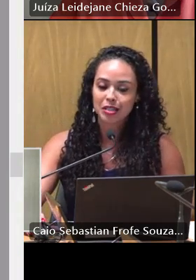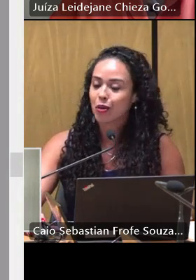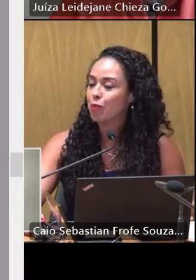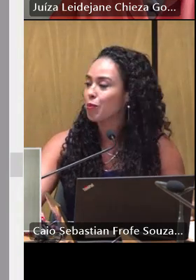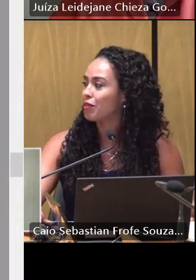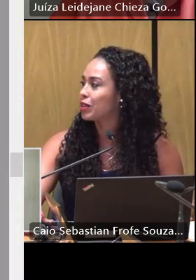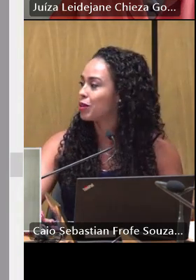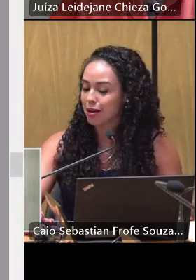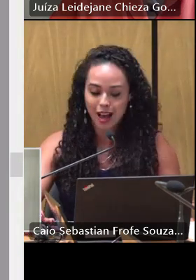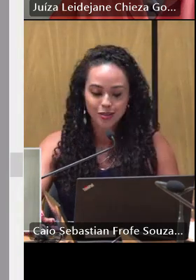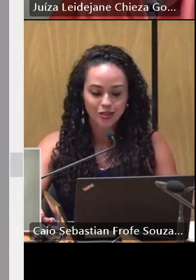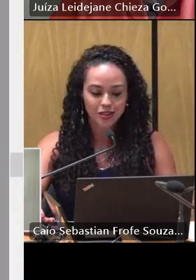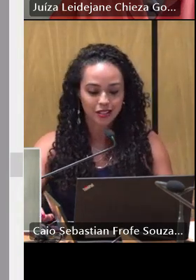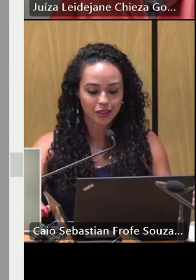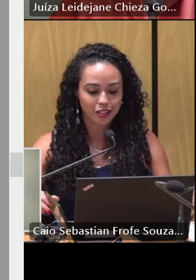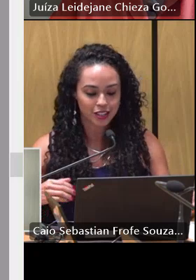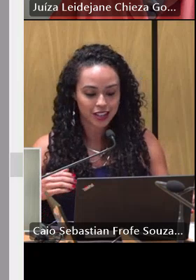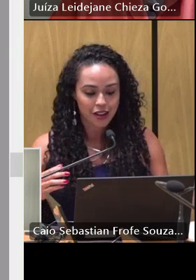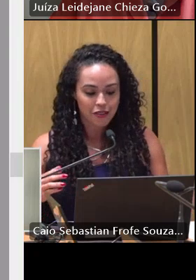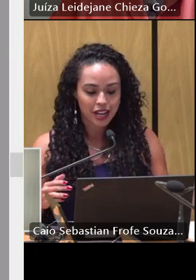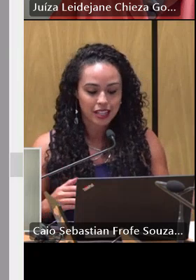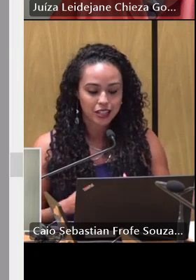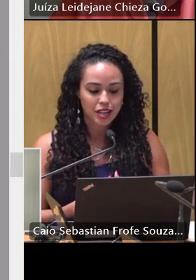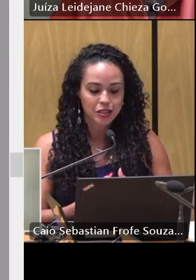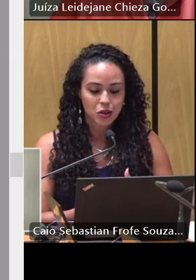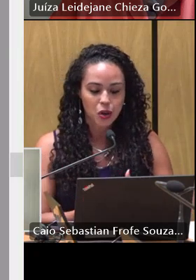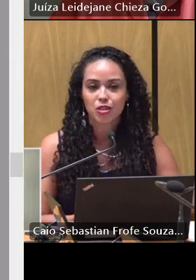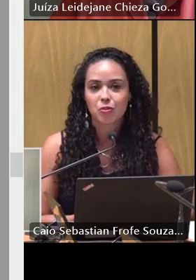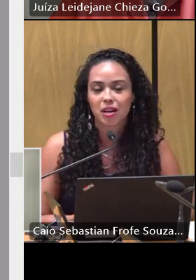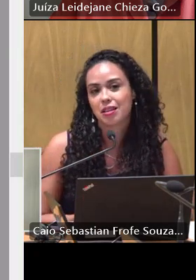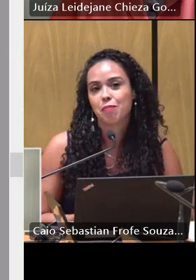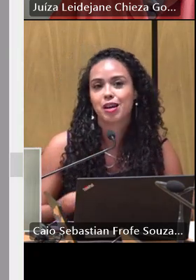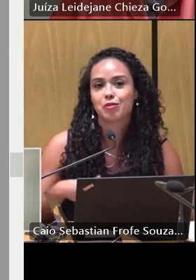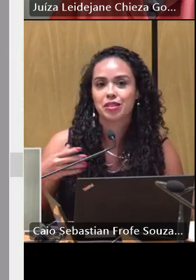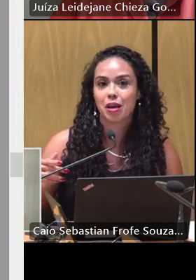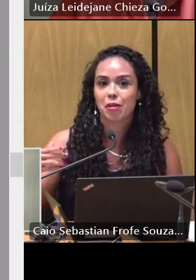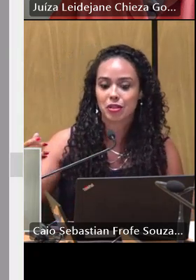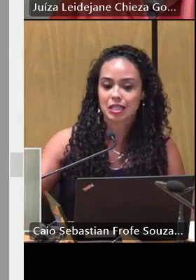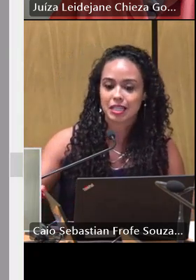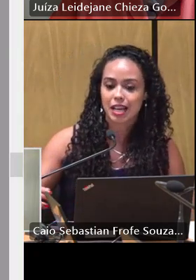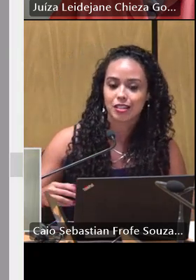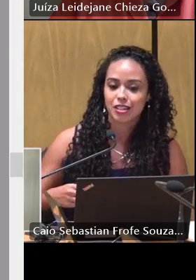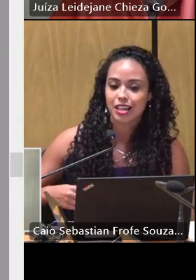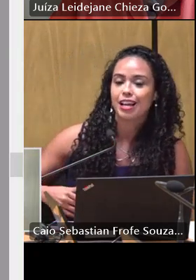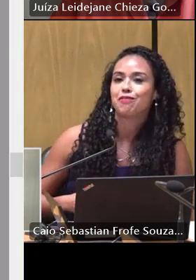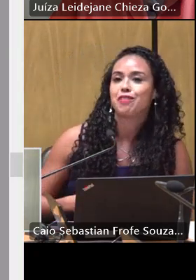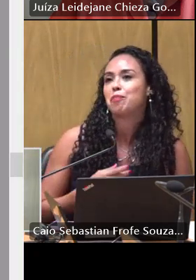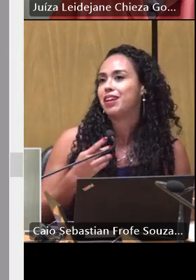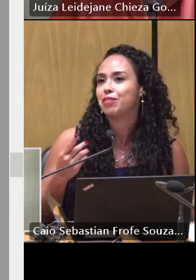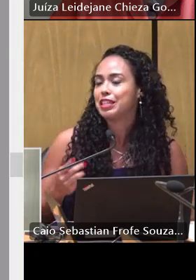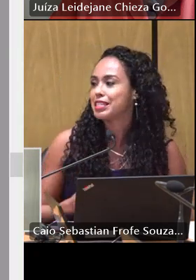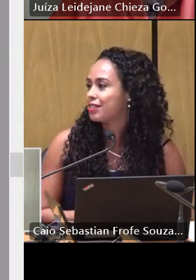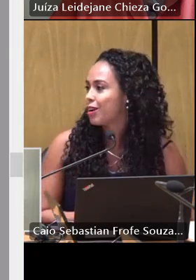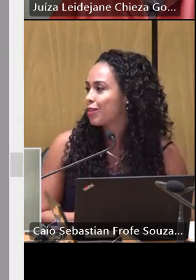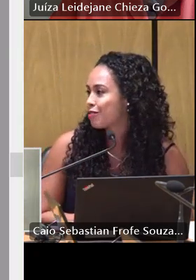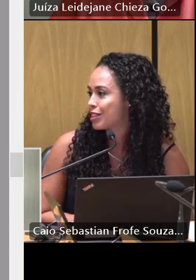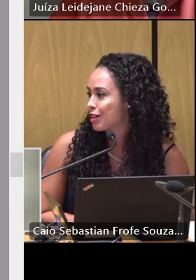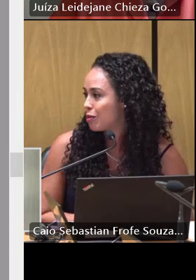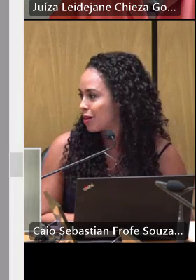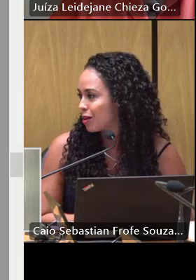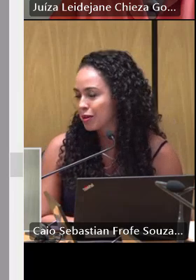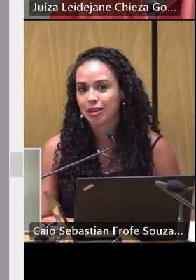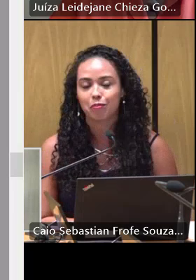conhecido como Prefeito bot baixo né então a gente vai ter diversas obras de embelezamento saneamento da cidade ele vai abrir Avenida Central que é